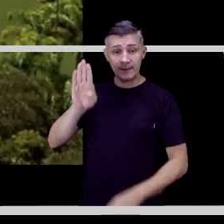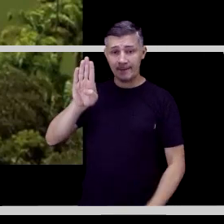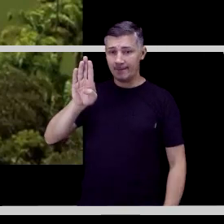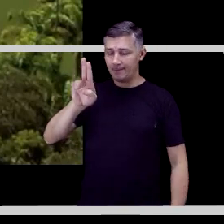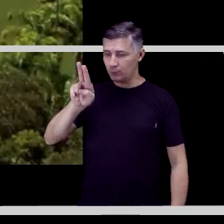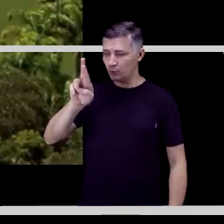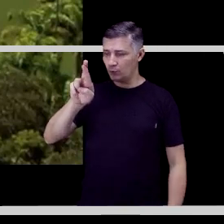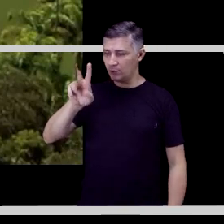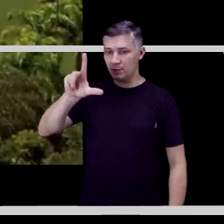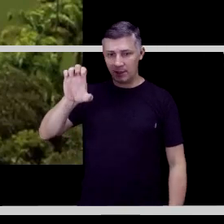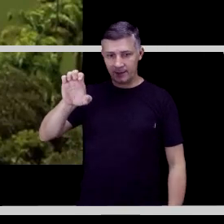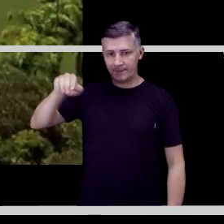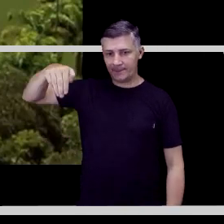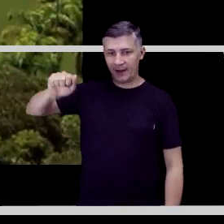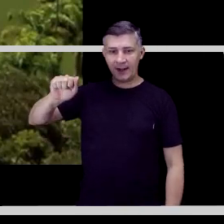Burle Marx,